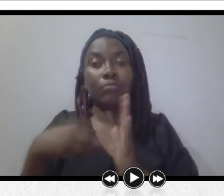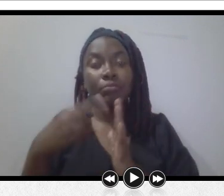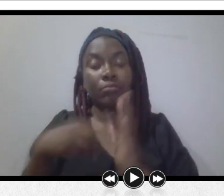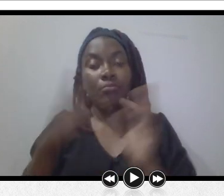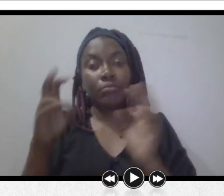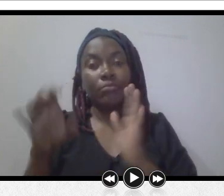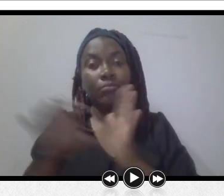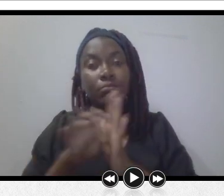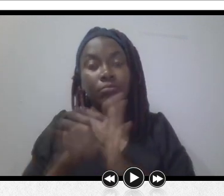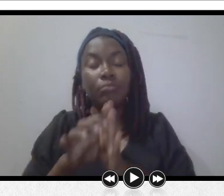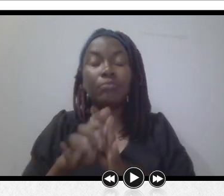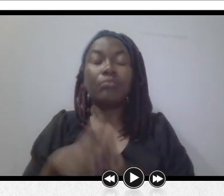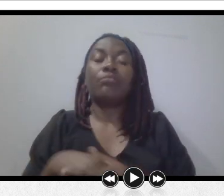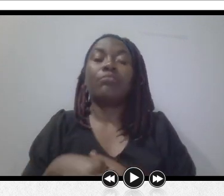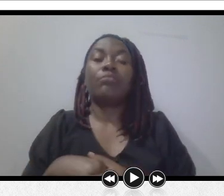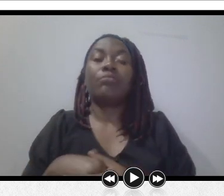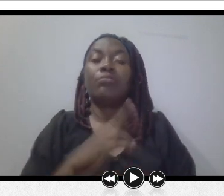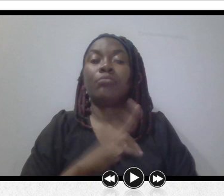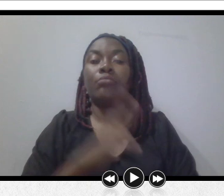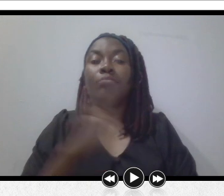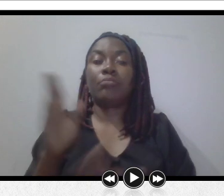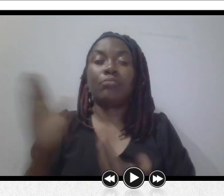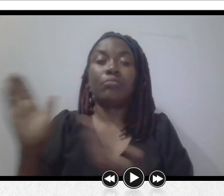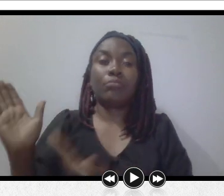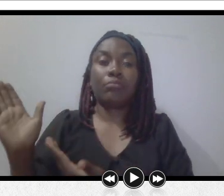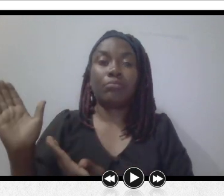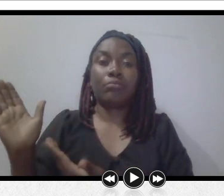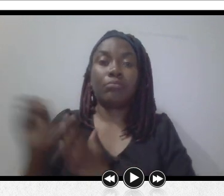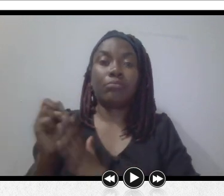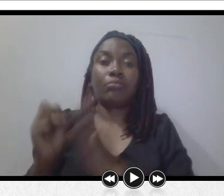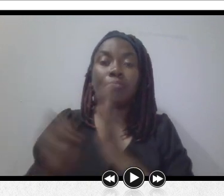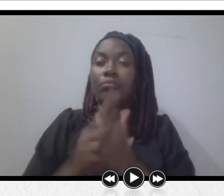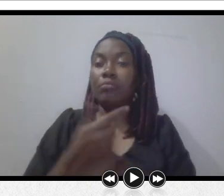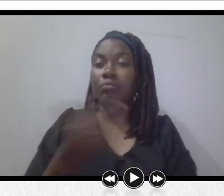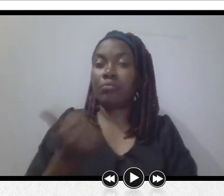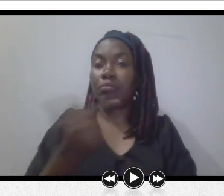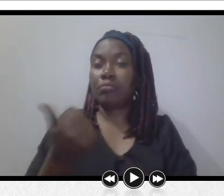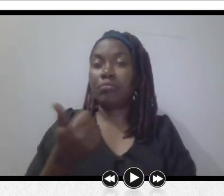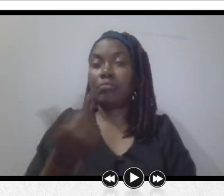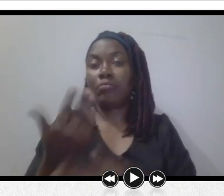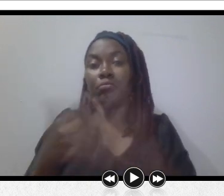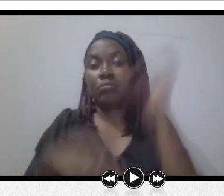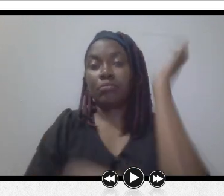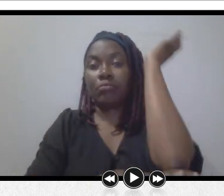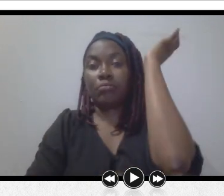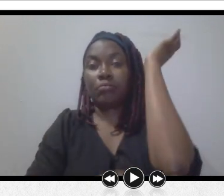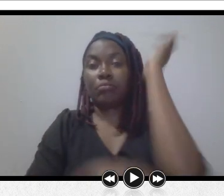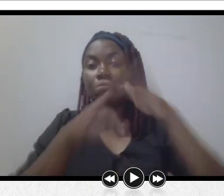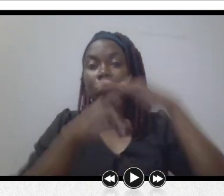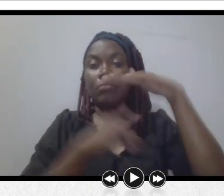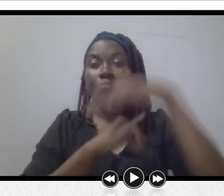esse capítulo, que aqui é nominado de As Agências Reguladoras Brasileiras no Século XXI, né? Então, esse enraizamento institucional e